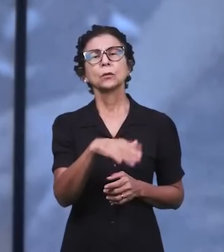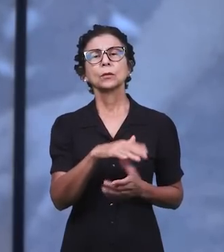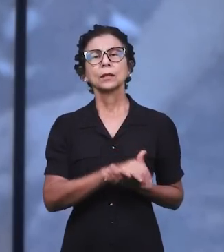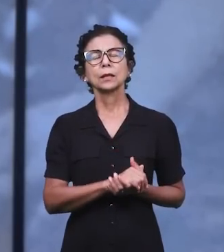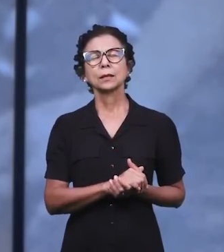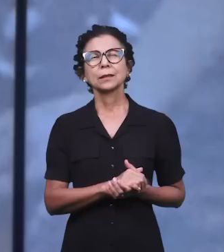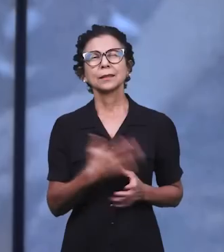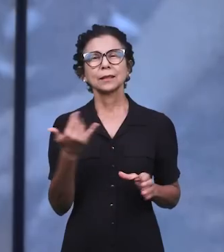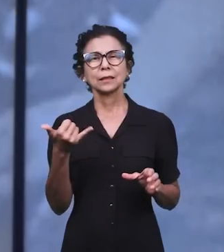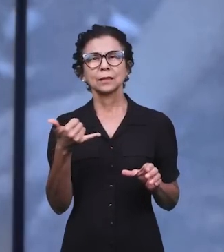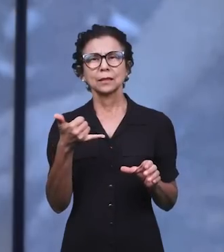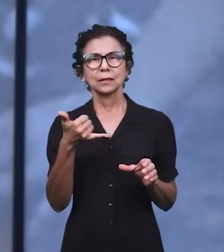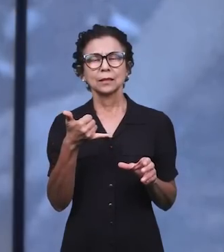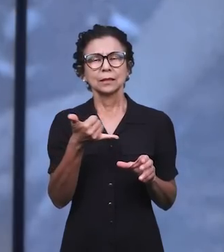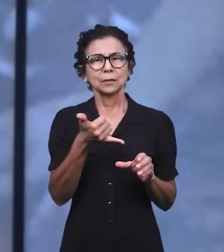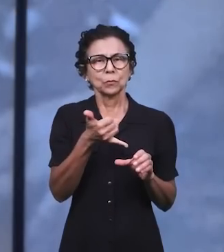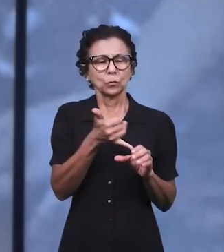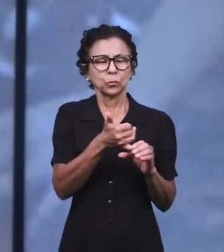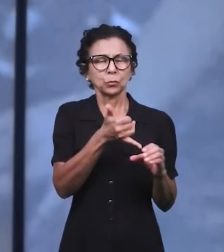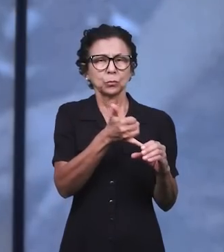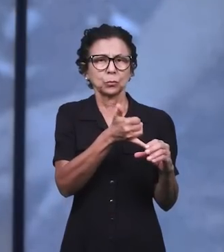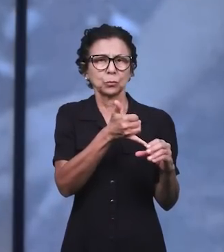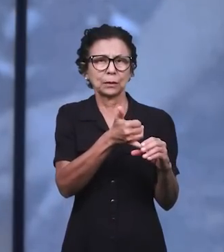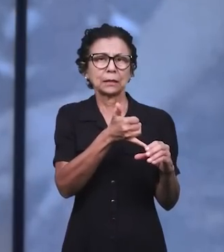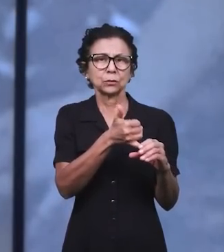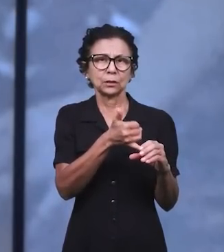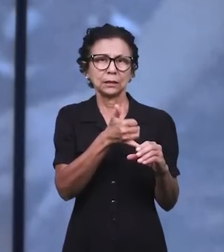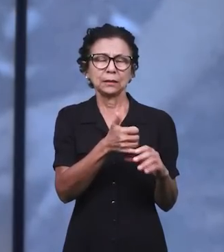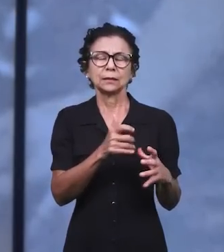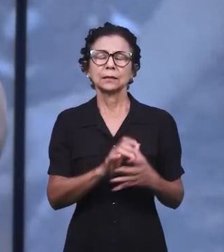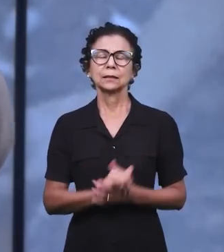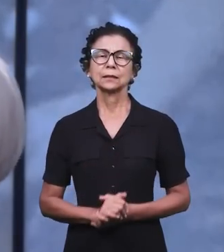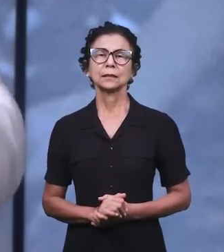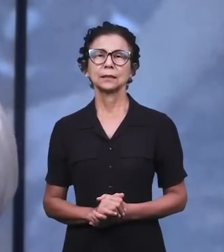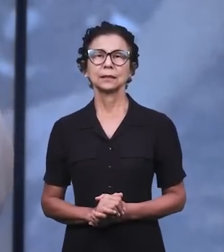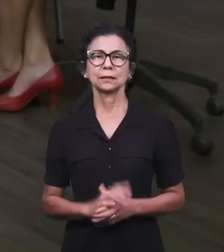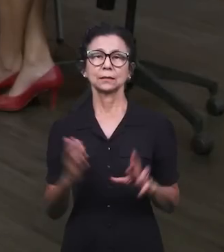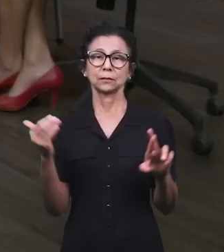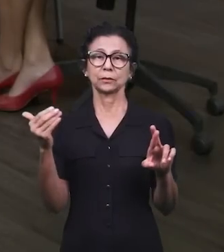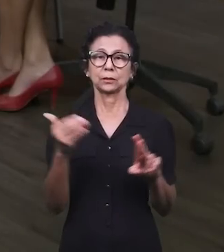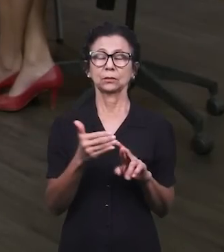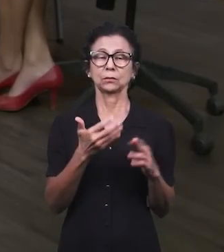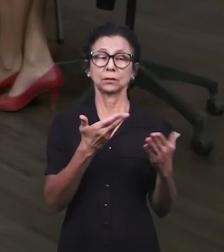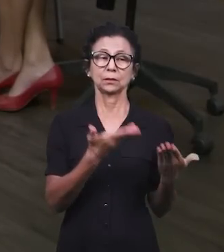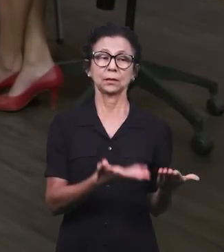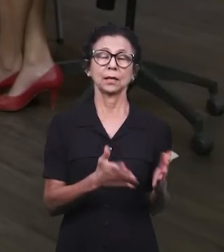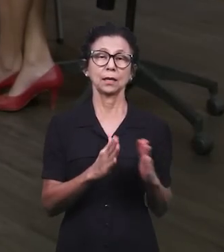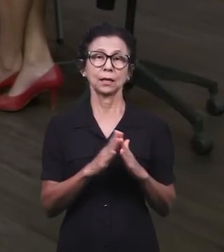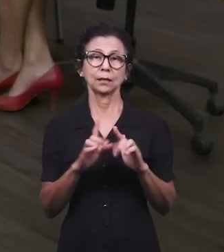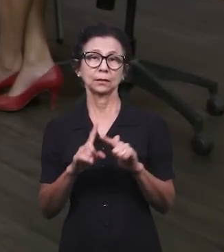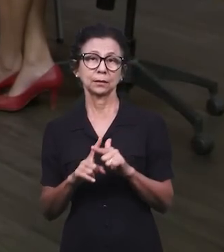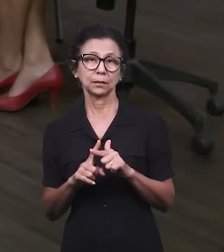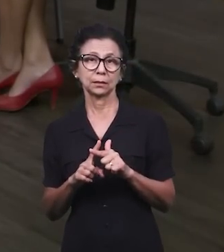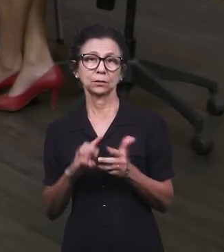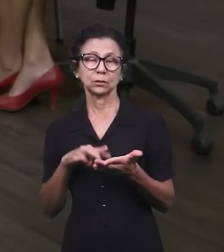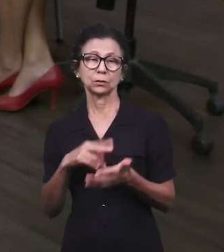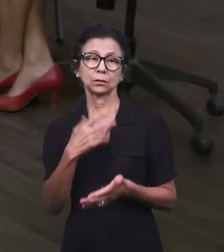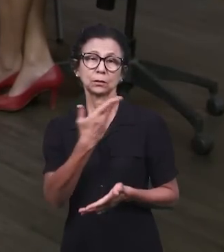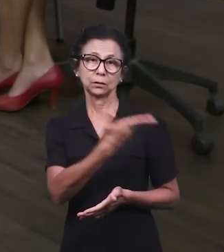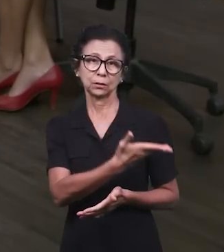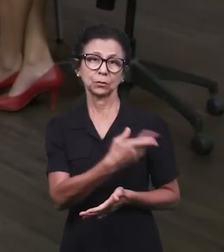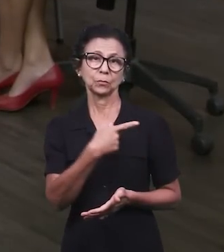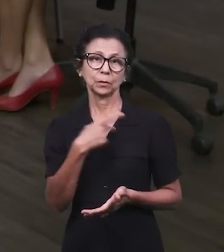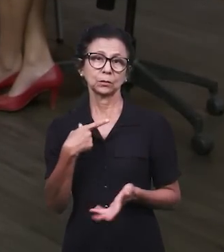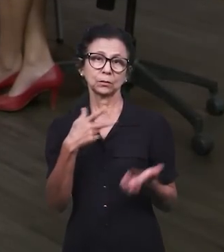fica a igreja de Praia da Costa 3, que é a igreja conhecida como igreja de Moby Dick, né, que fica nessa região. Exatamente. É a igreja que o pastor Marcelo